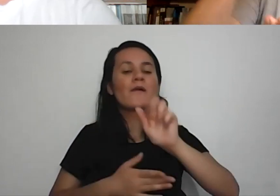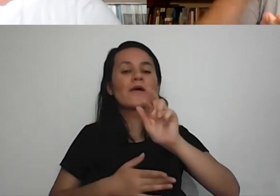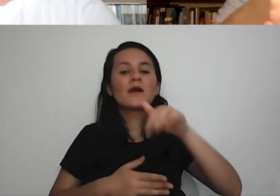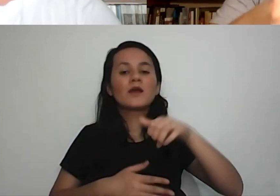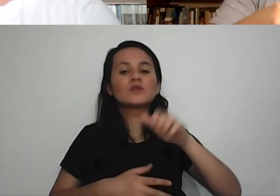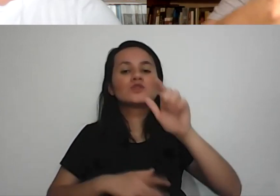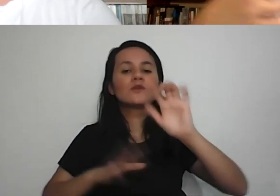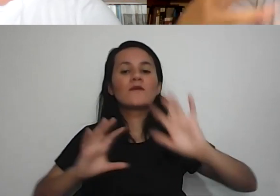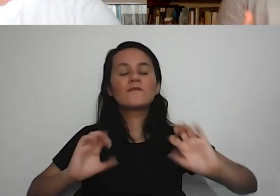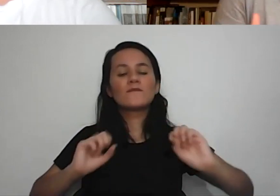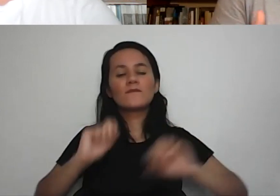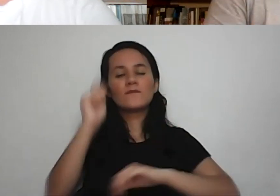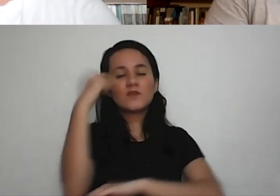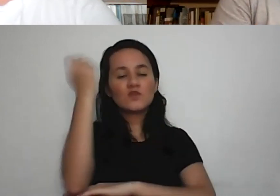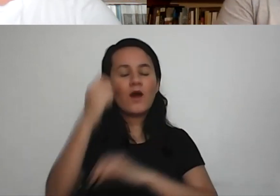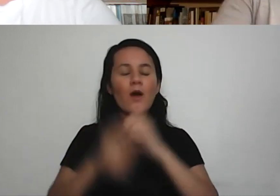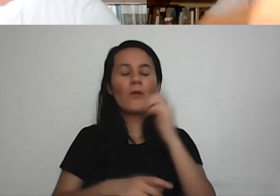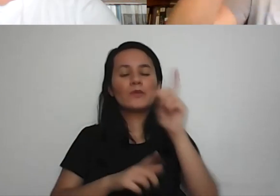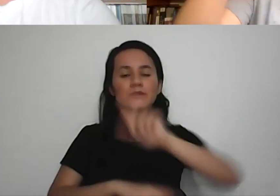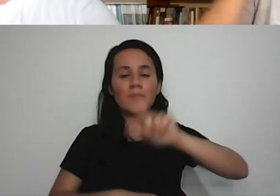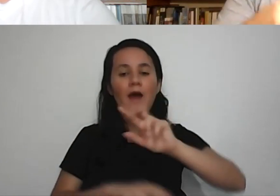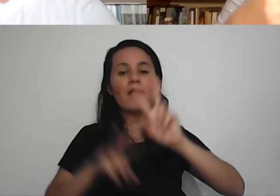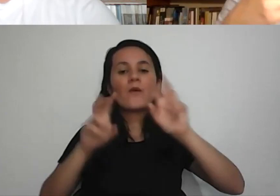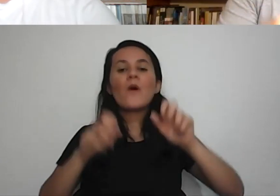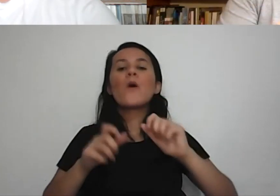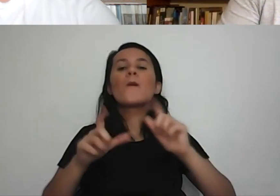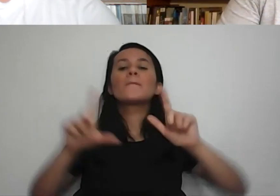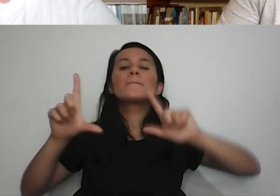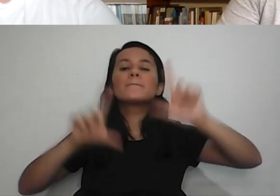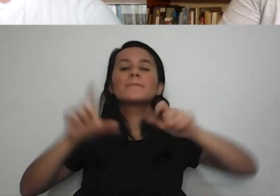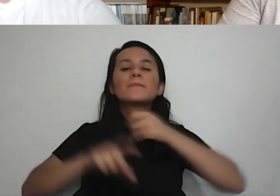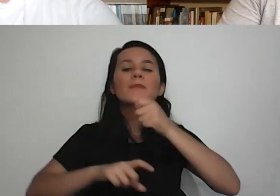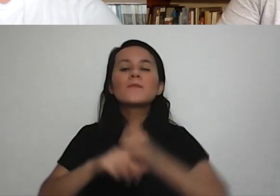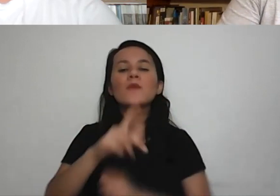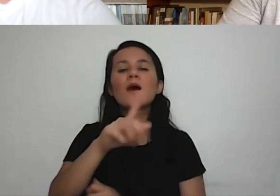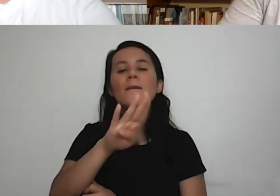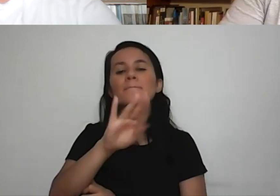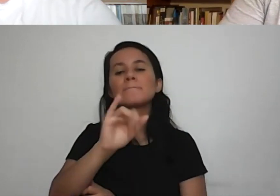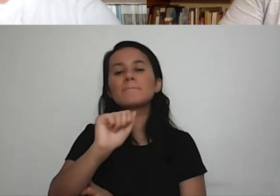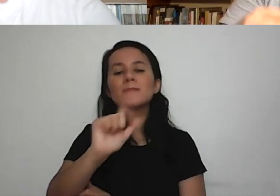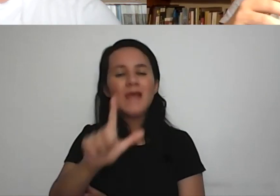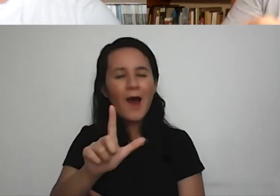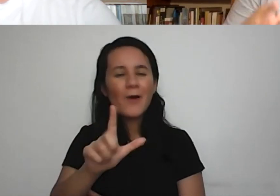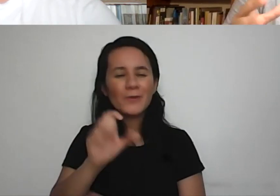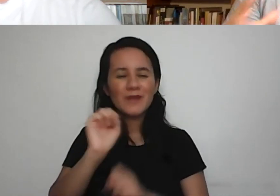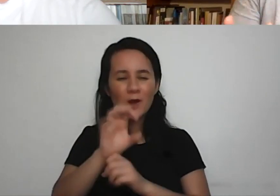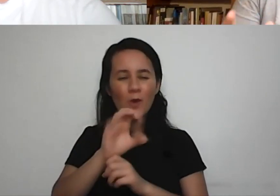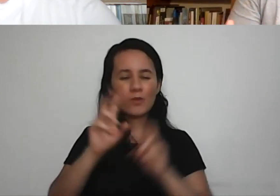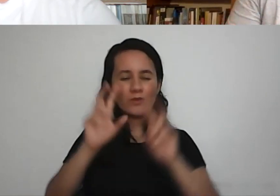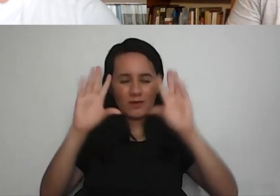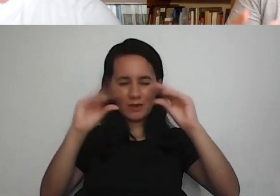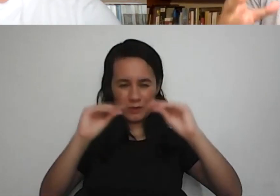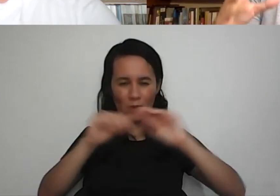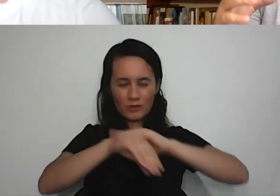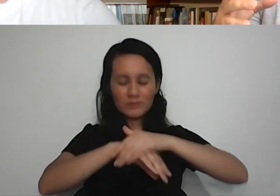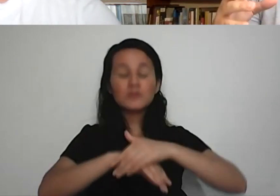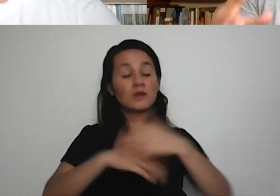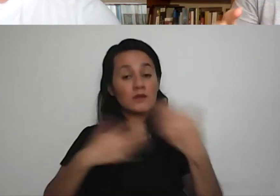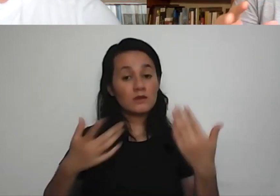O programa do Bial na televisão, quer dizer, esses espaços de legitimação da cultura ainda são